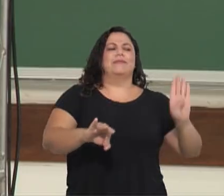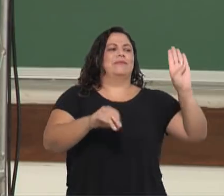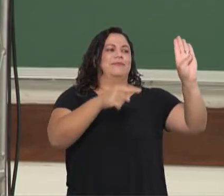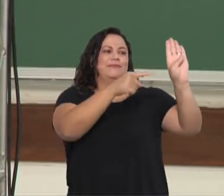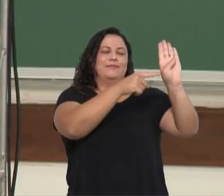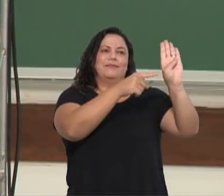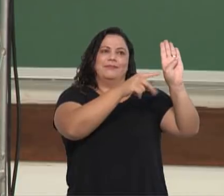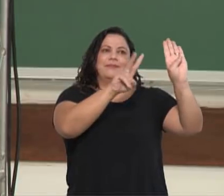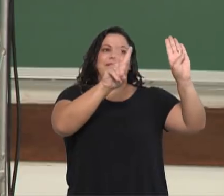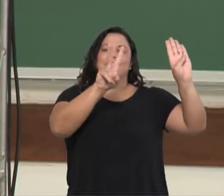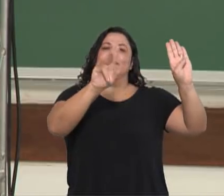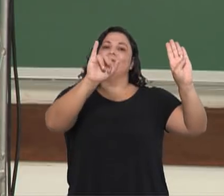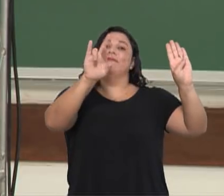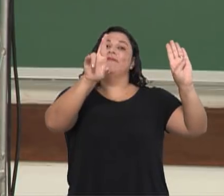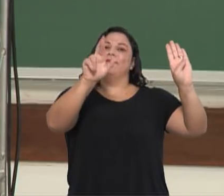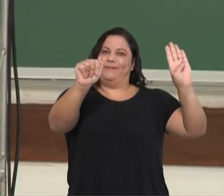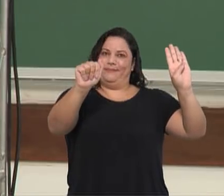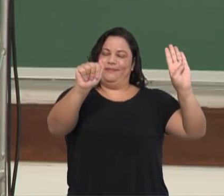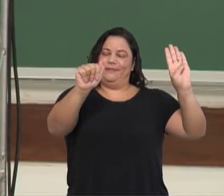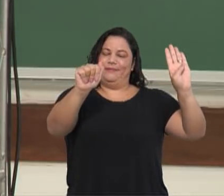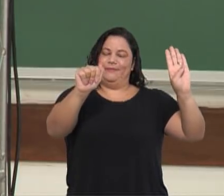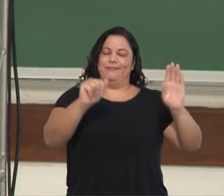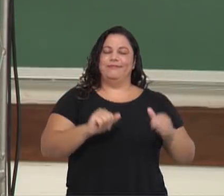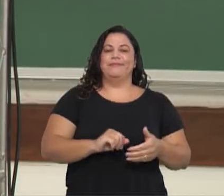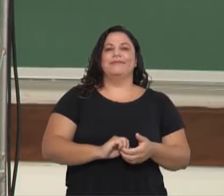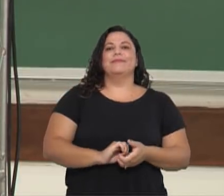virou, tá?